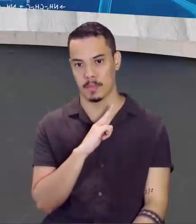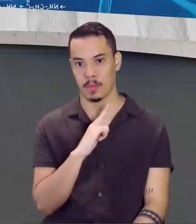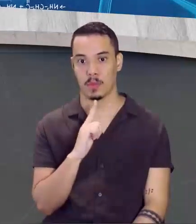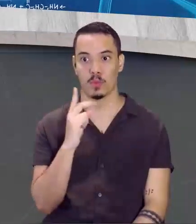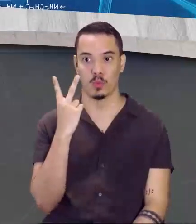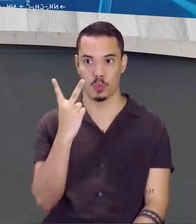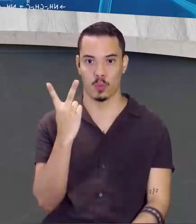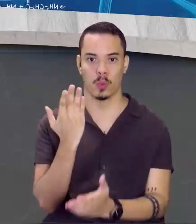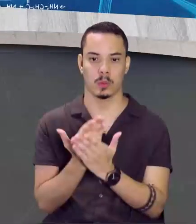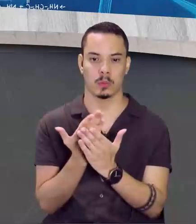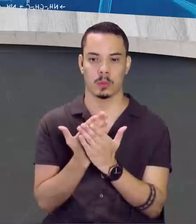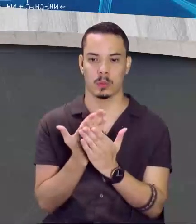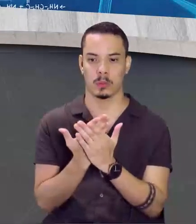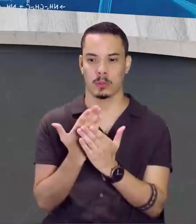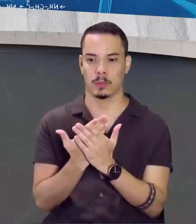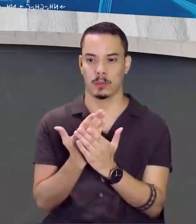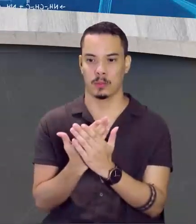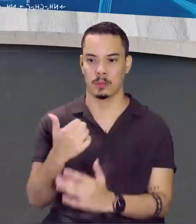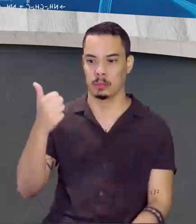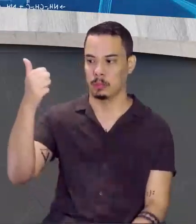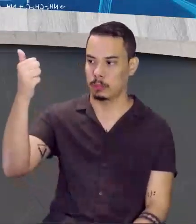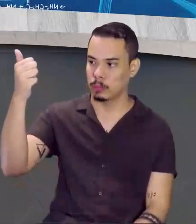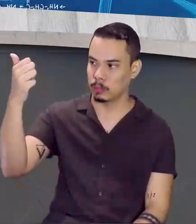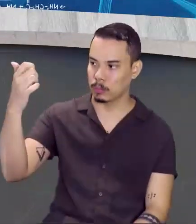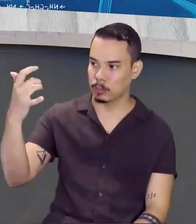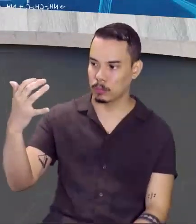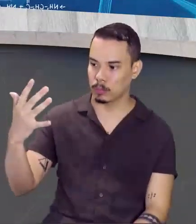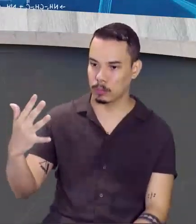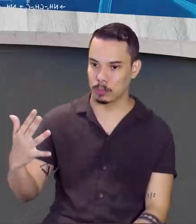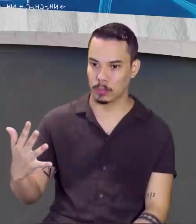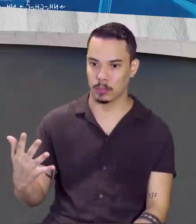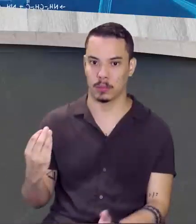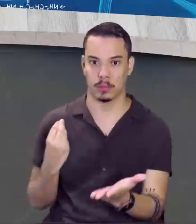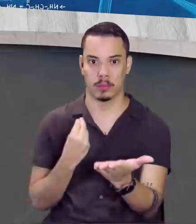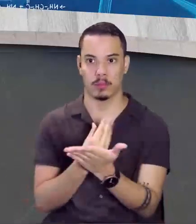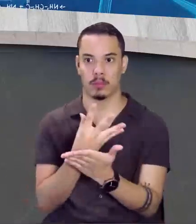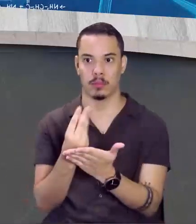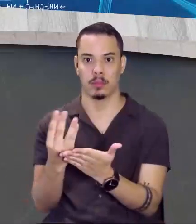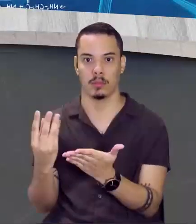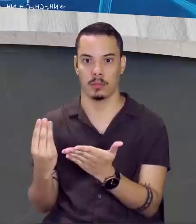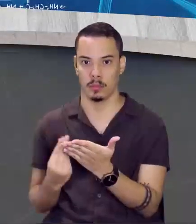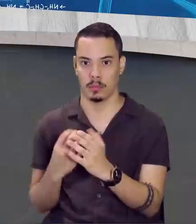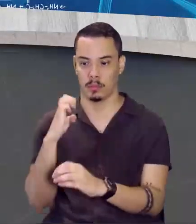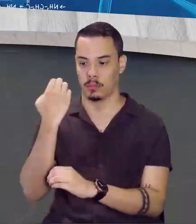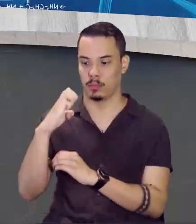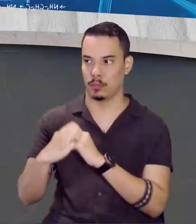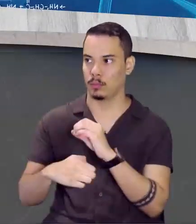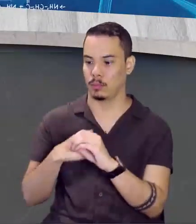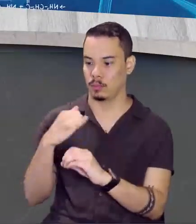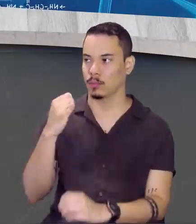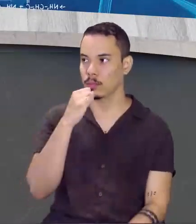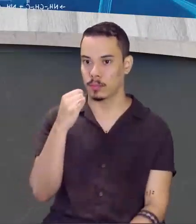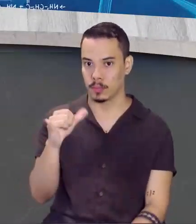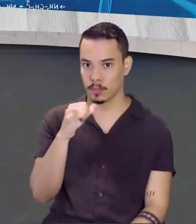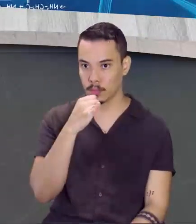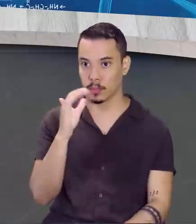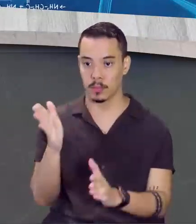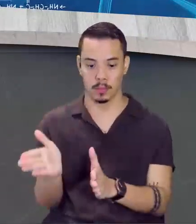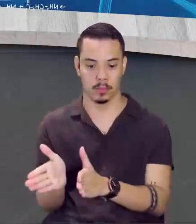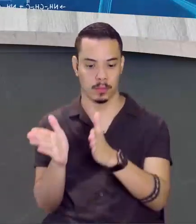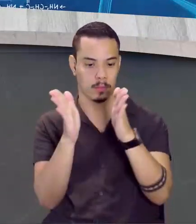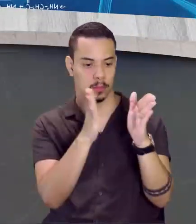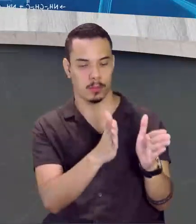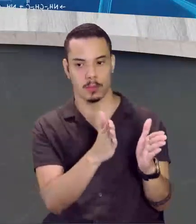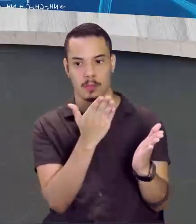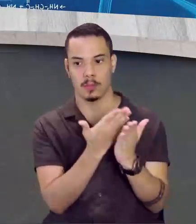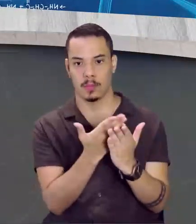2 aulas, uma sobre distribuição eletrônica dos átomos neutros e essa outra aula,